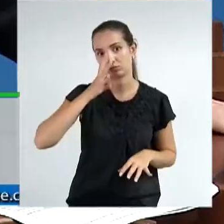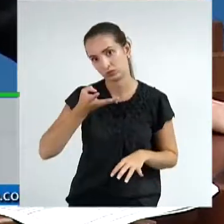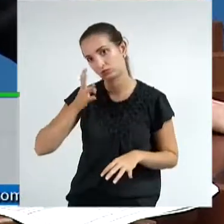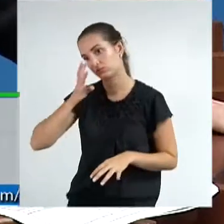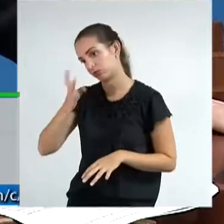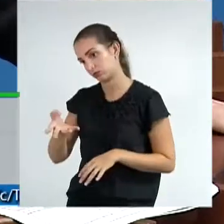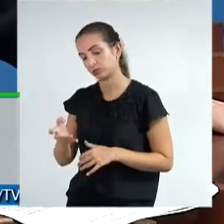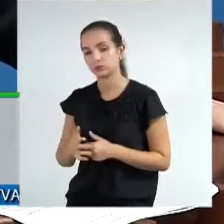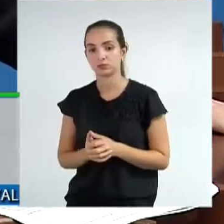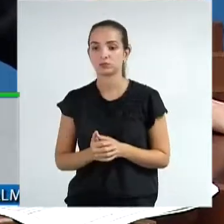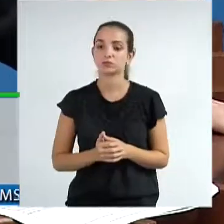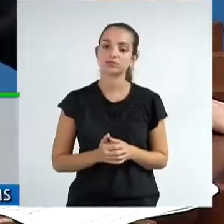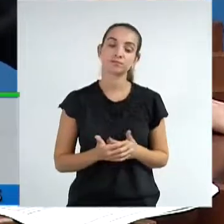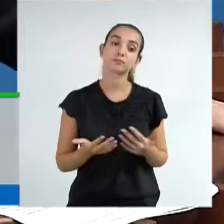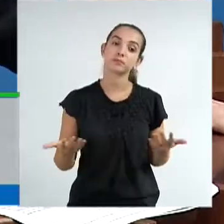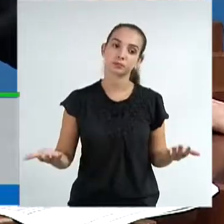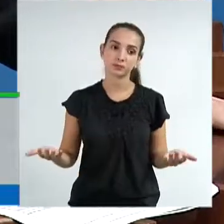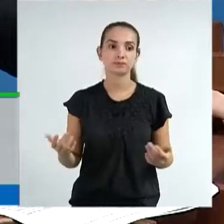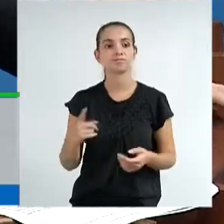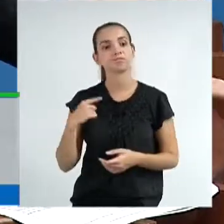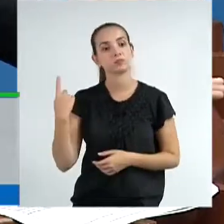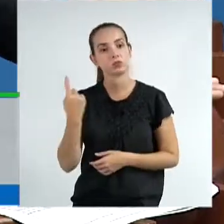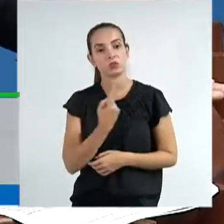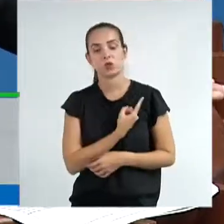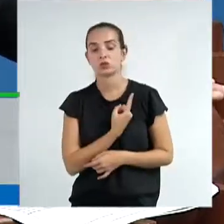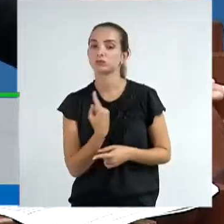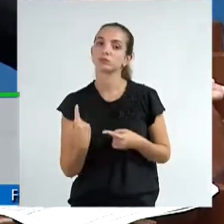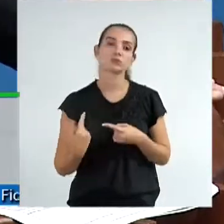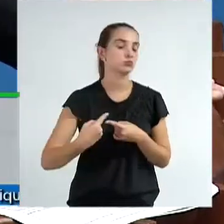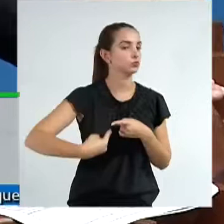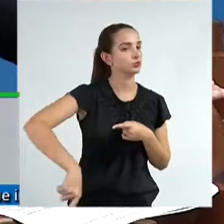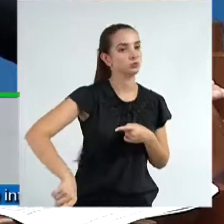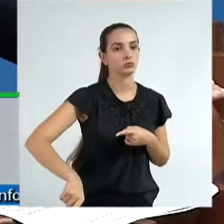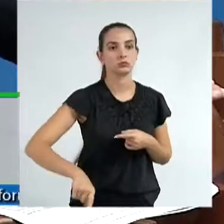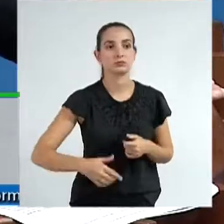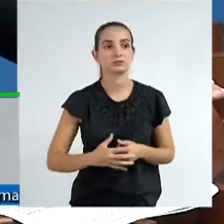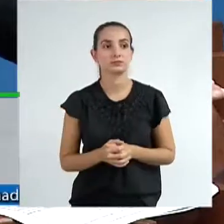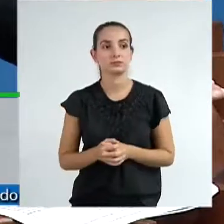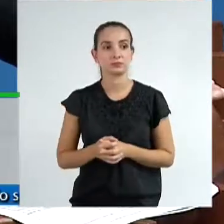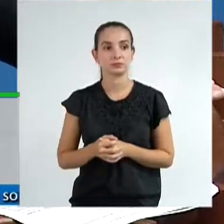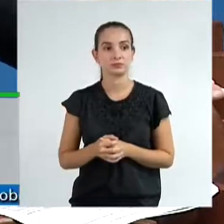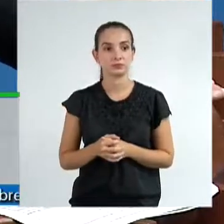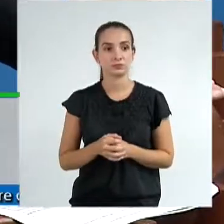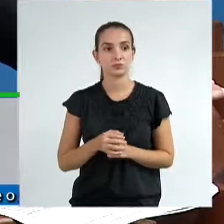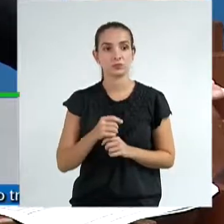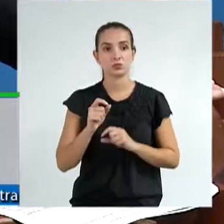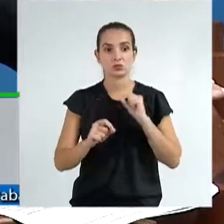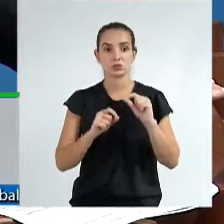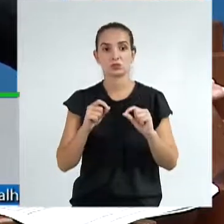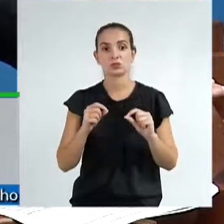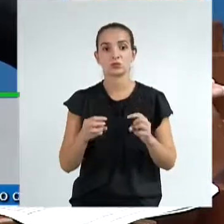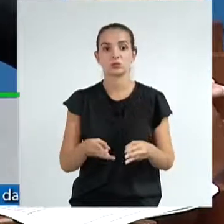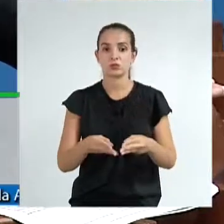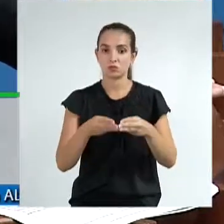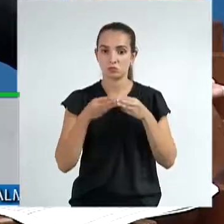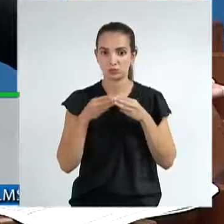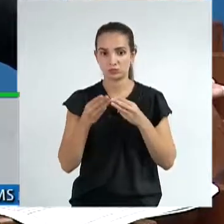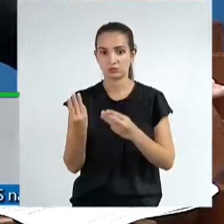premiadas. Nós não concordamos com esta moção